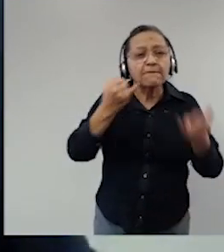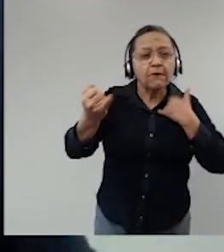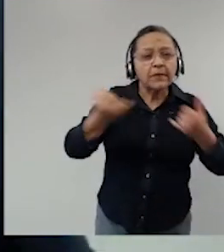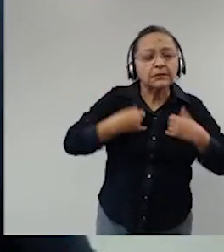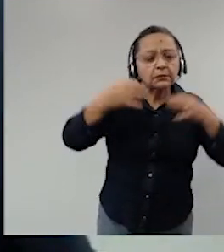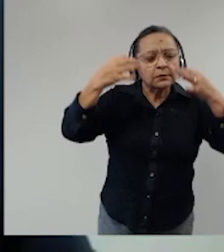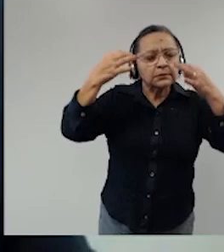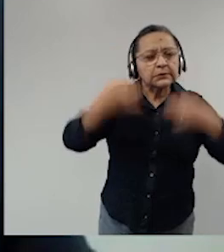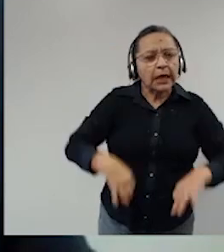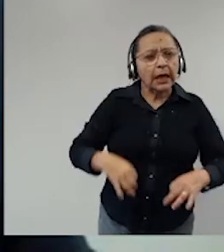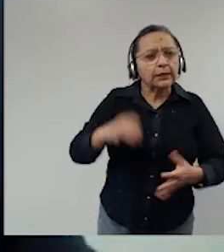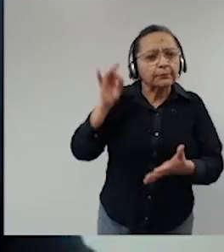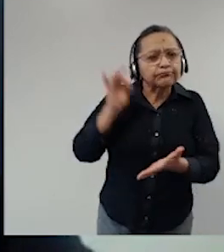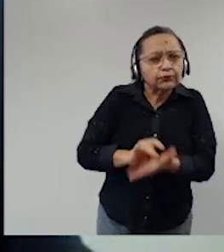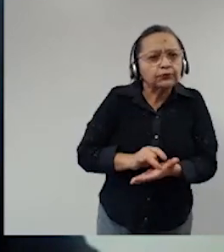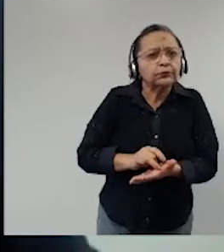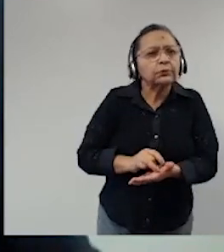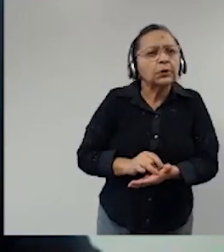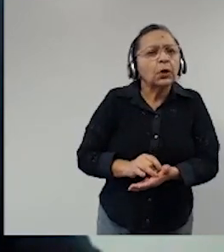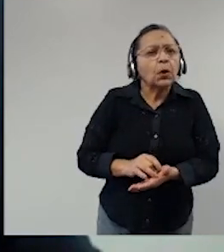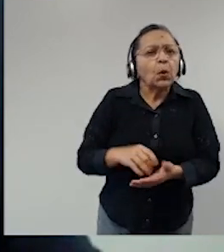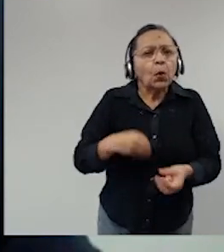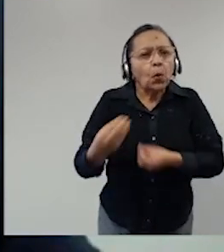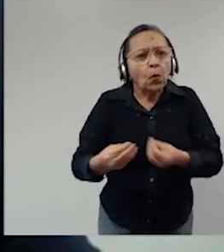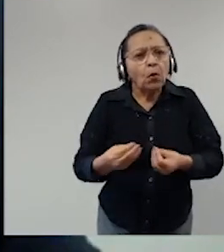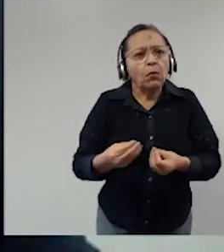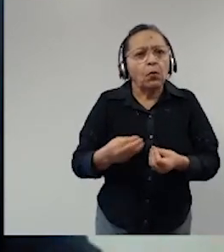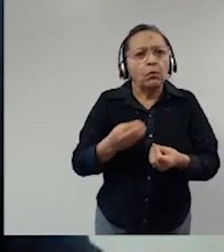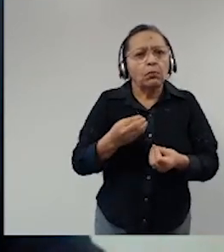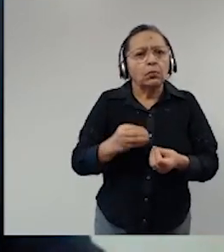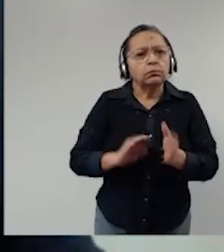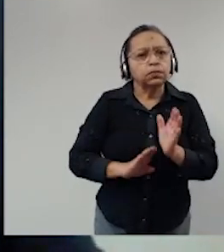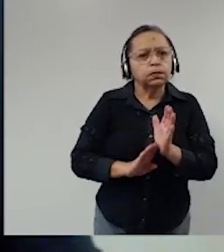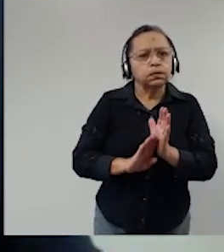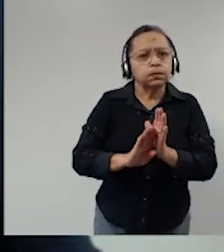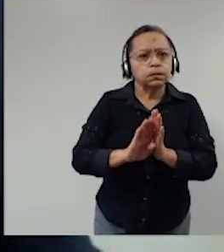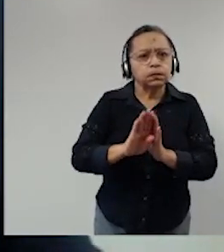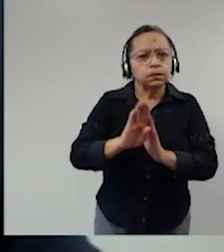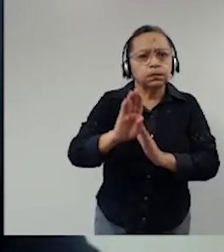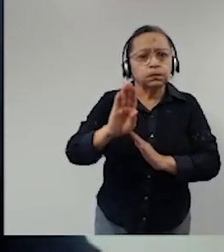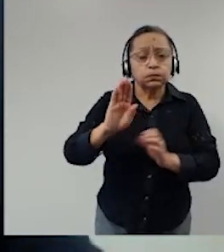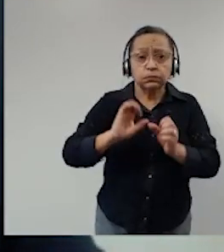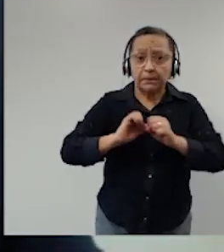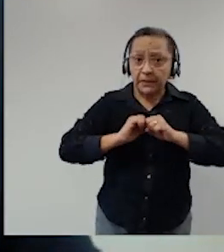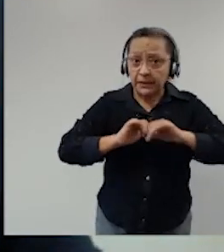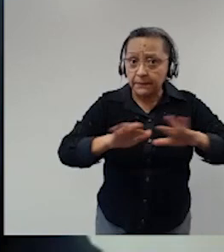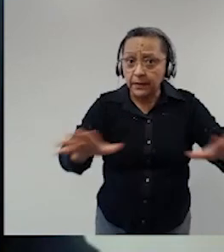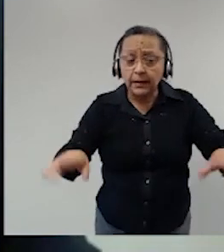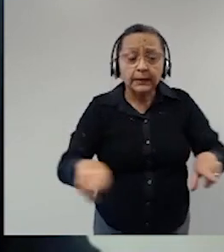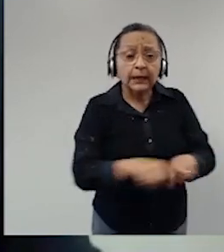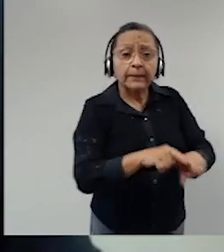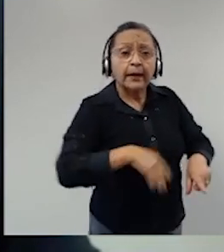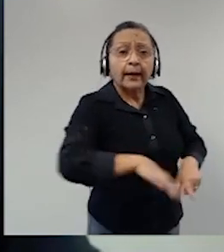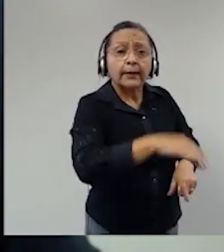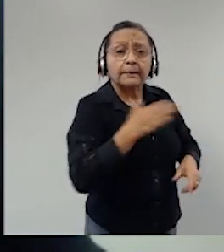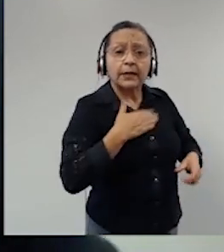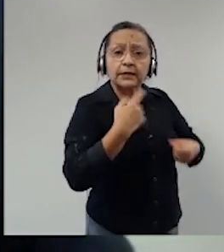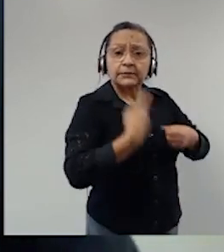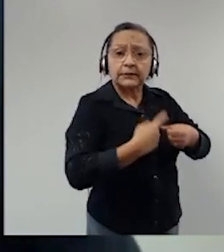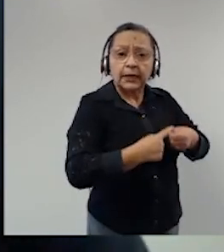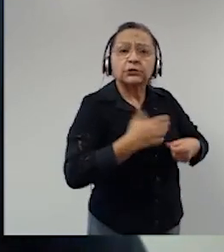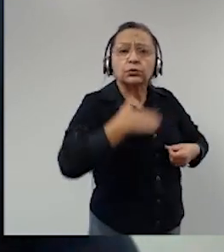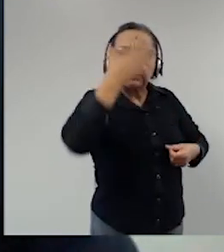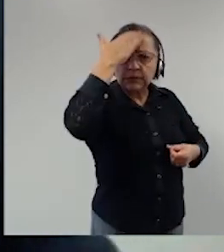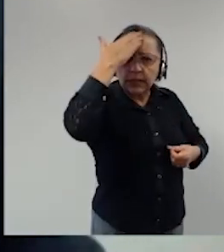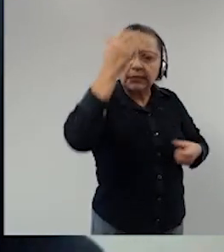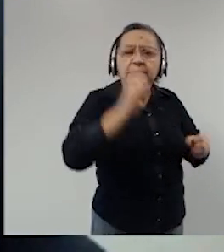disseminação da pandemia, qual é o nível de suporte da rede hospitalar para o atendimento na minha localidade, eu tenho